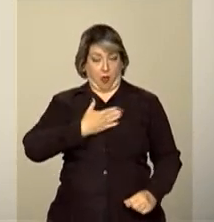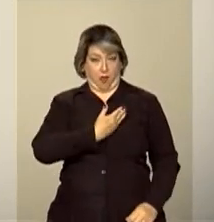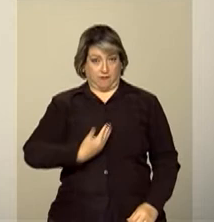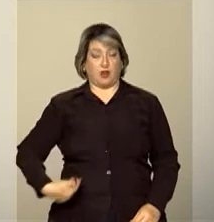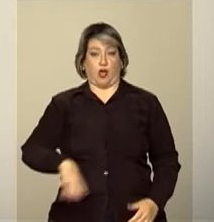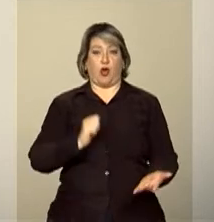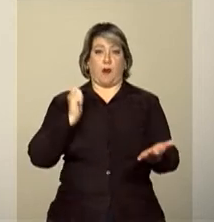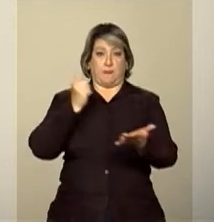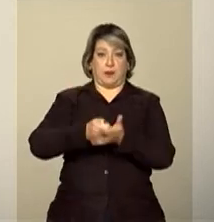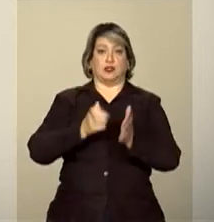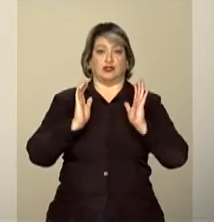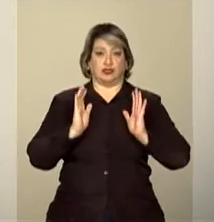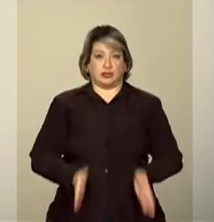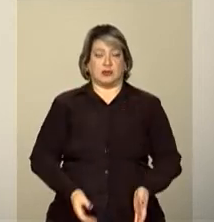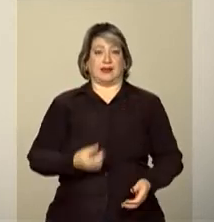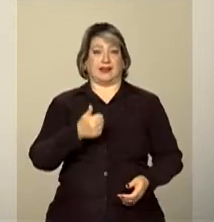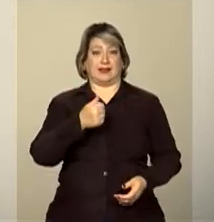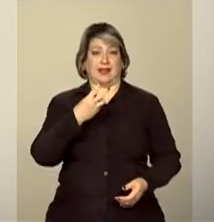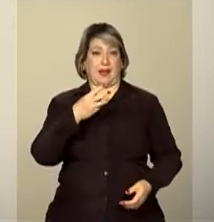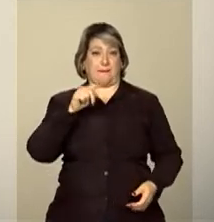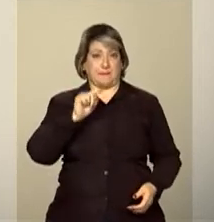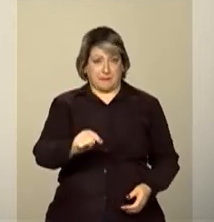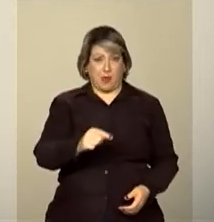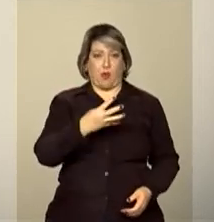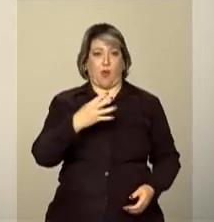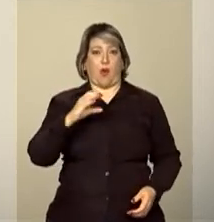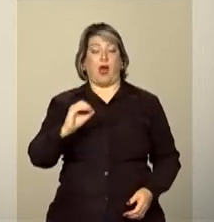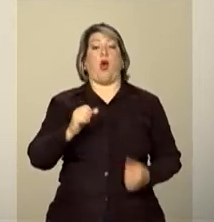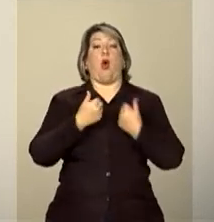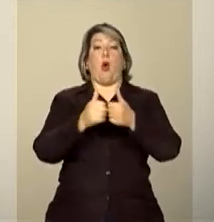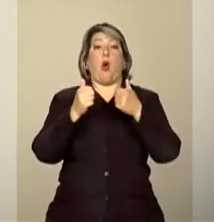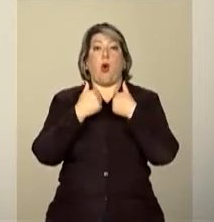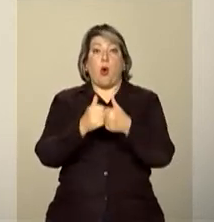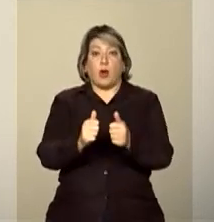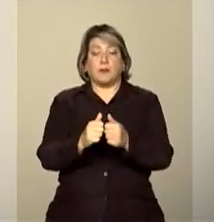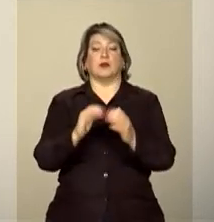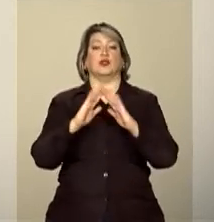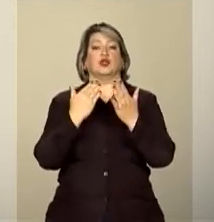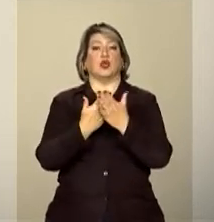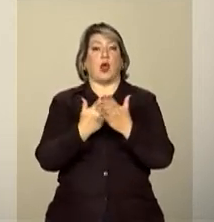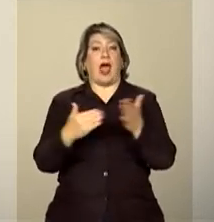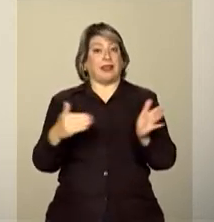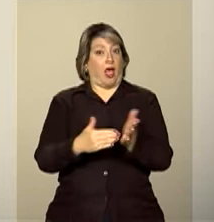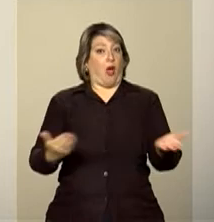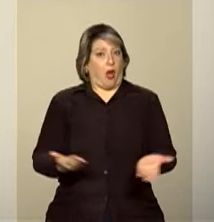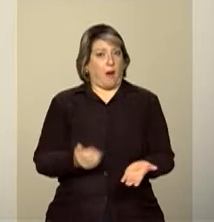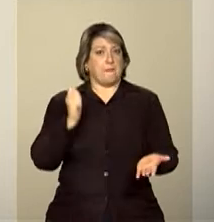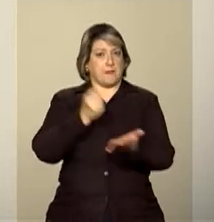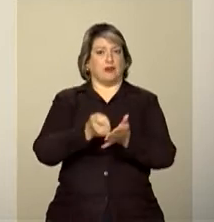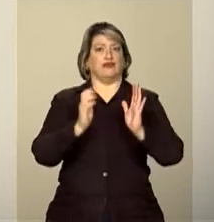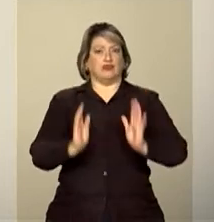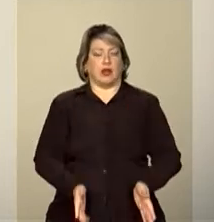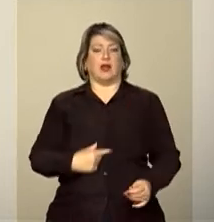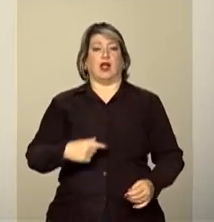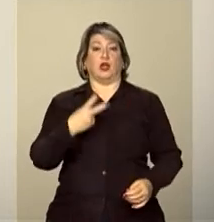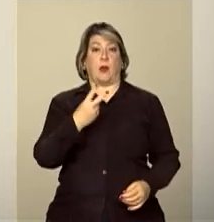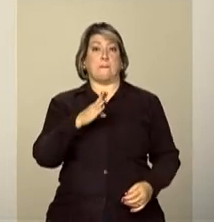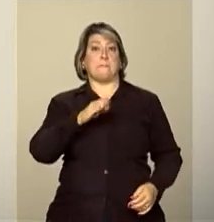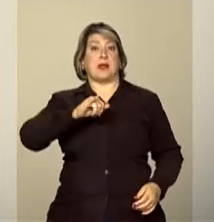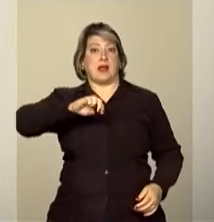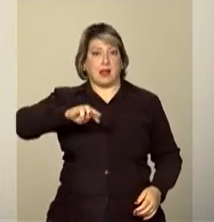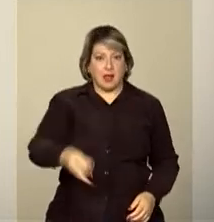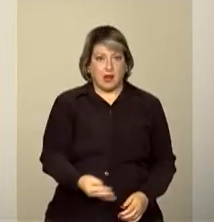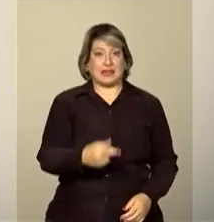meu governo compramos 13440 ônibus escolares até agora com investimento de dois milhões e setecentos